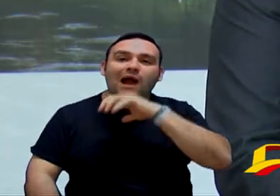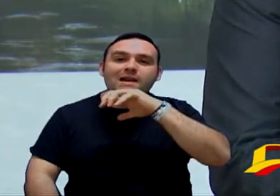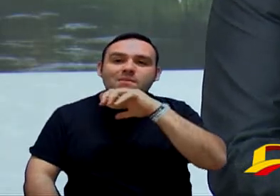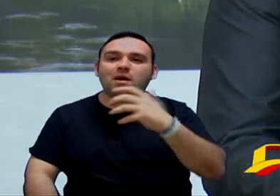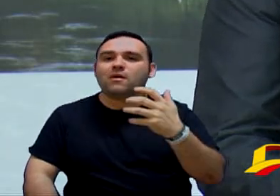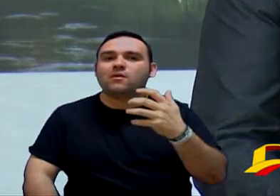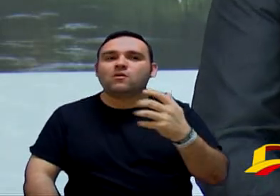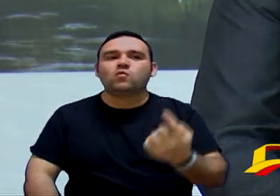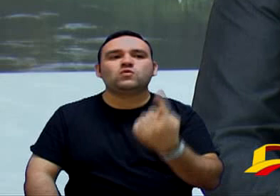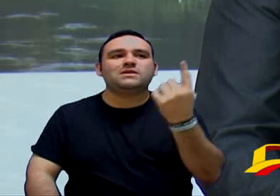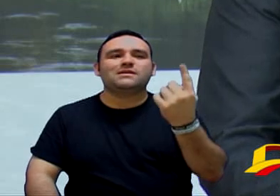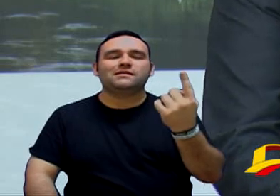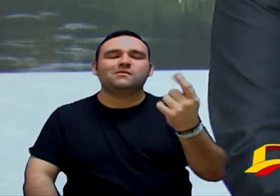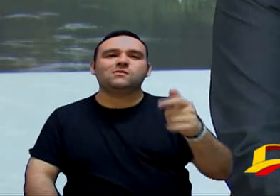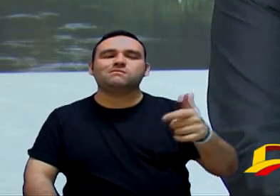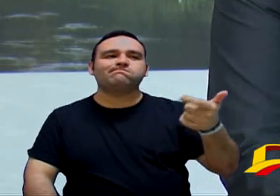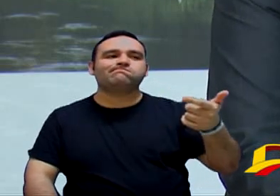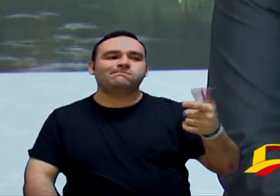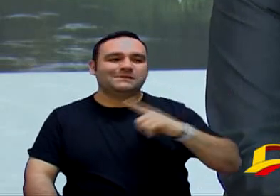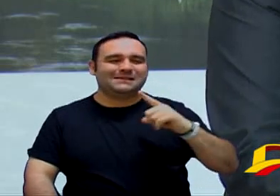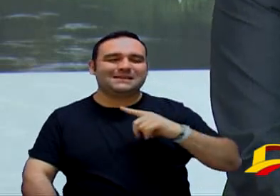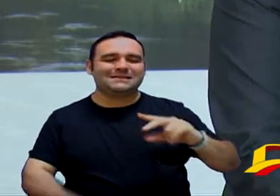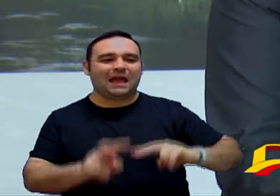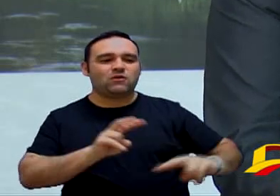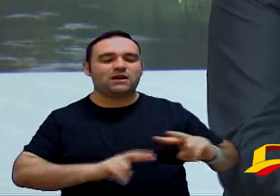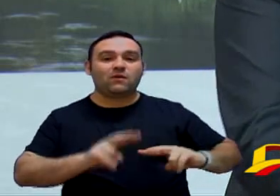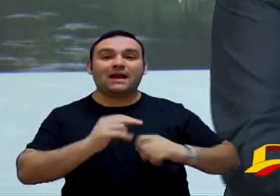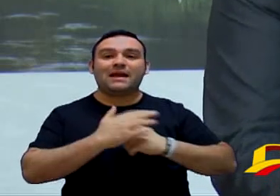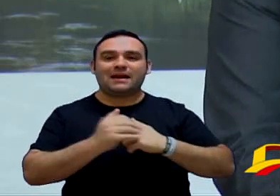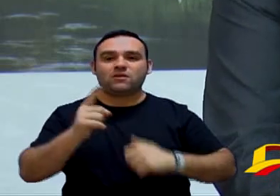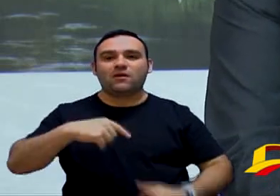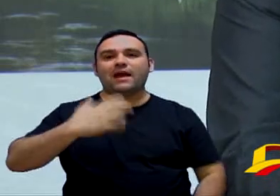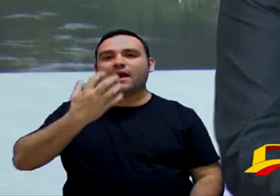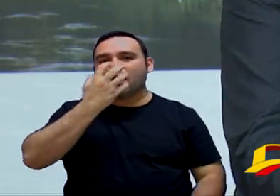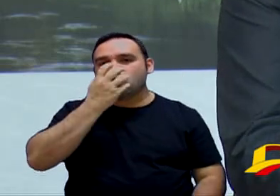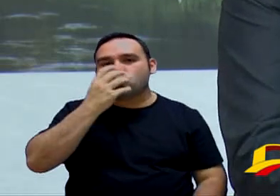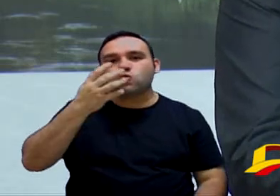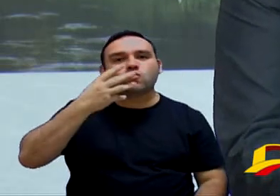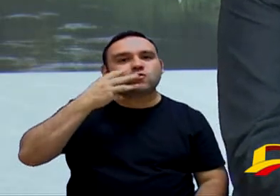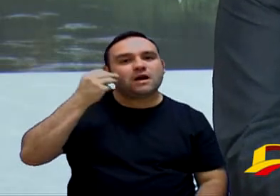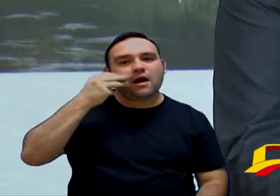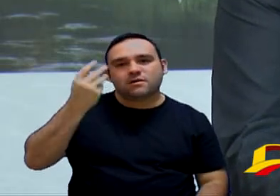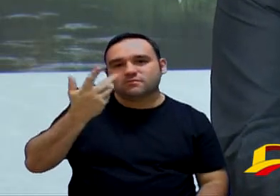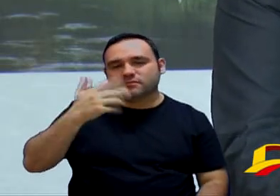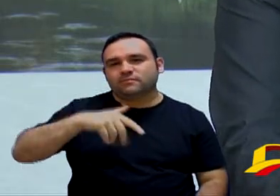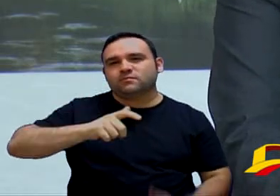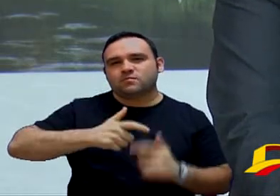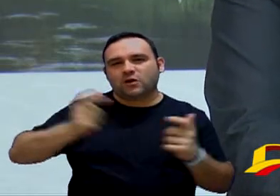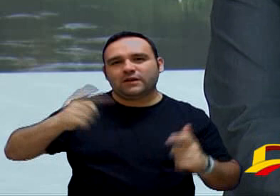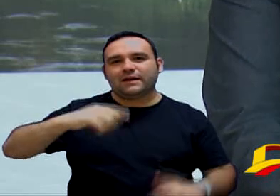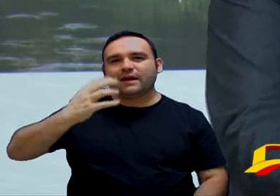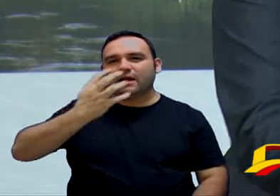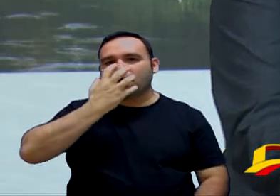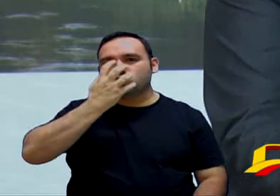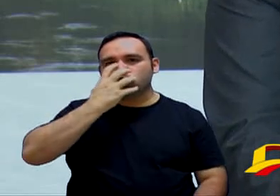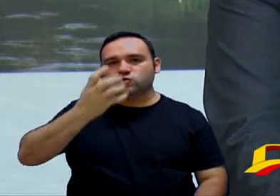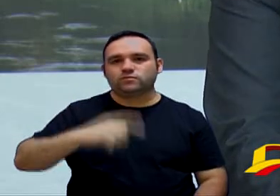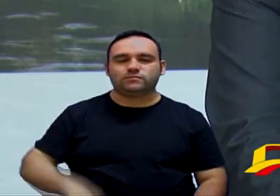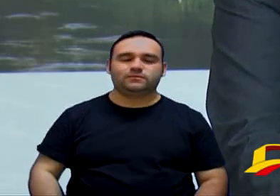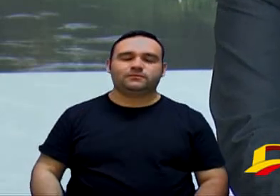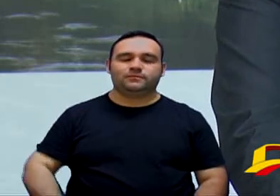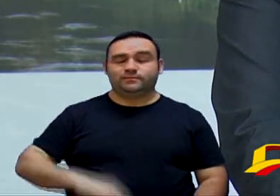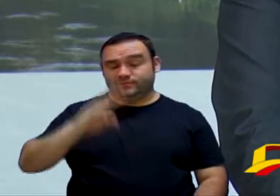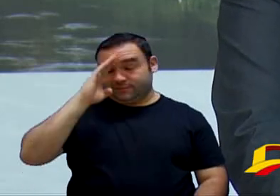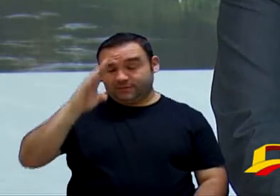o único ser que tem um olhar e tem um carinho são os pets no caso grande maioria os animais que são os